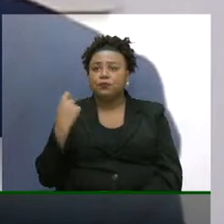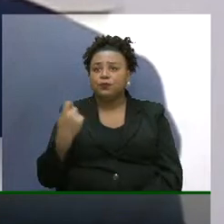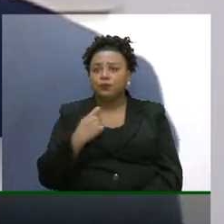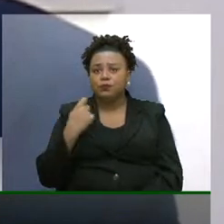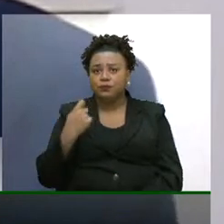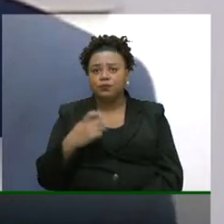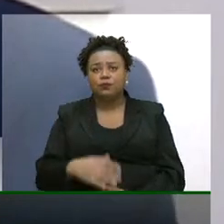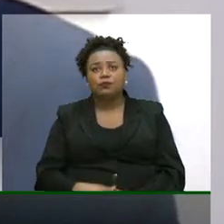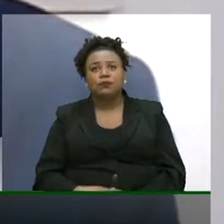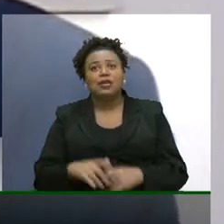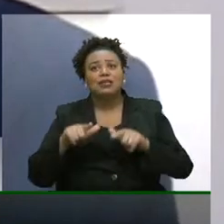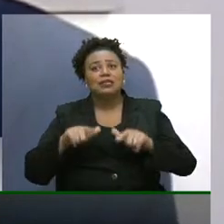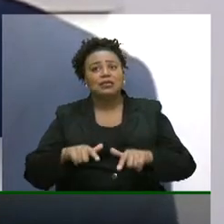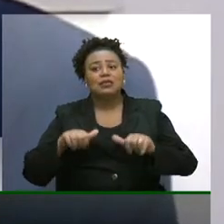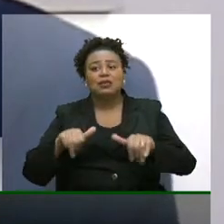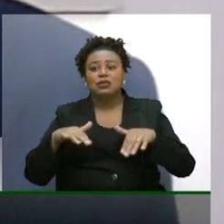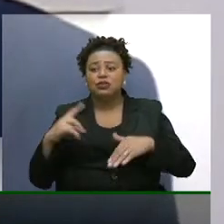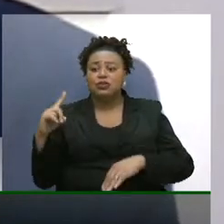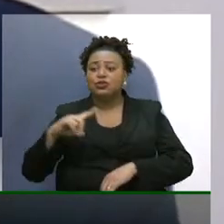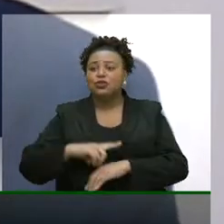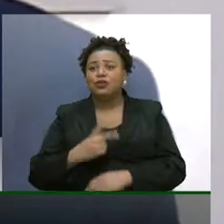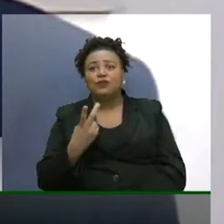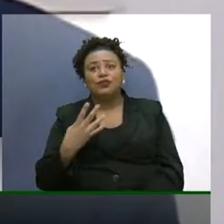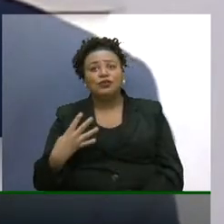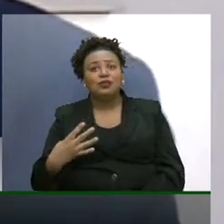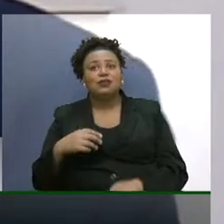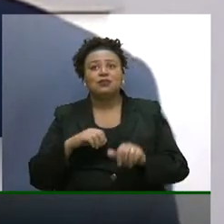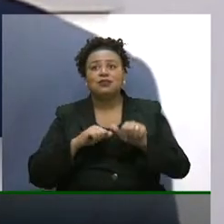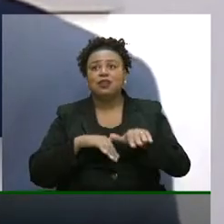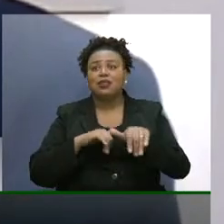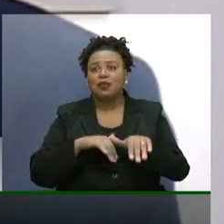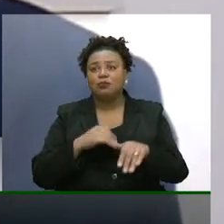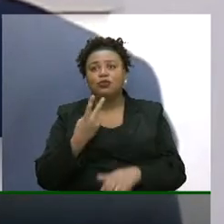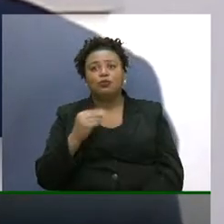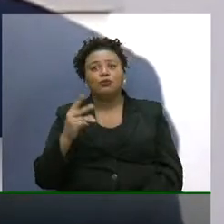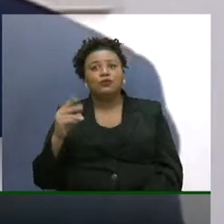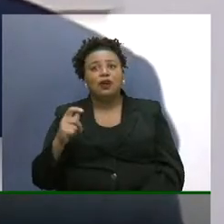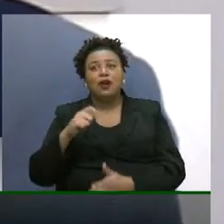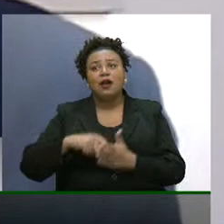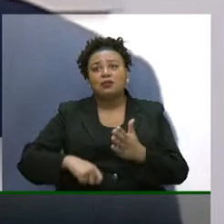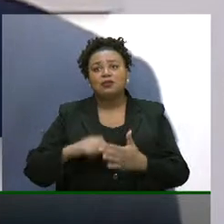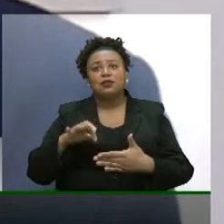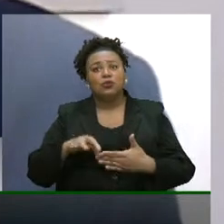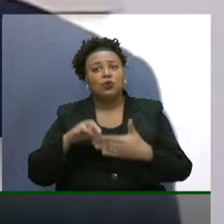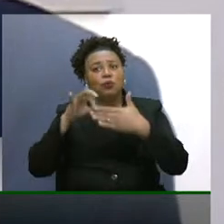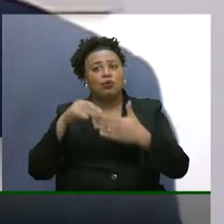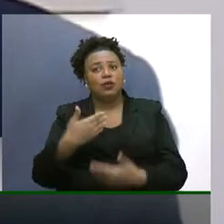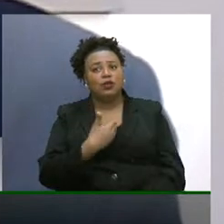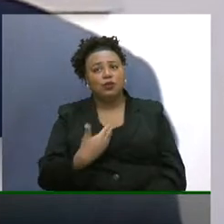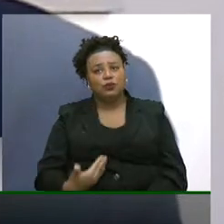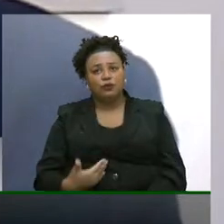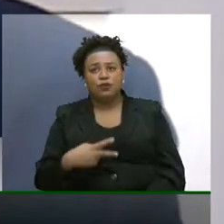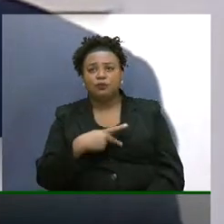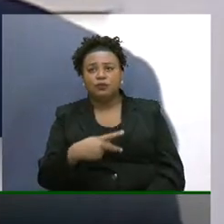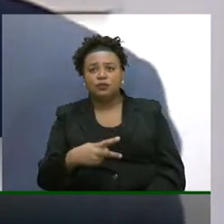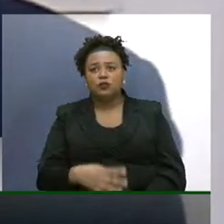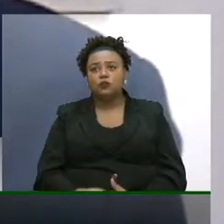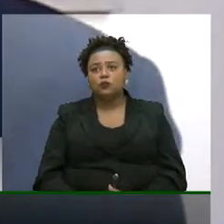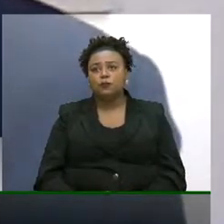Sul. Sala das Sessões, de 23 de setembro de 2020, assino como líder do governo, senhor